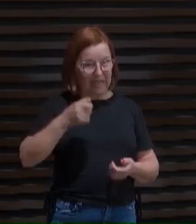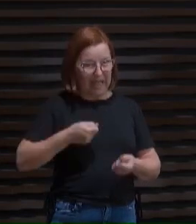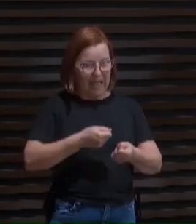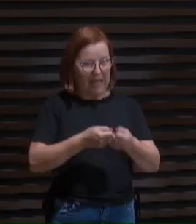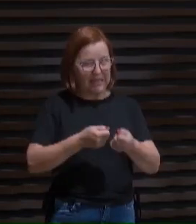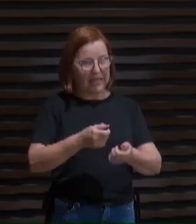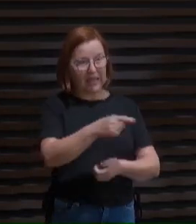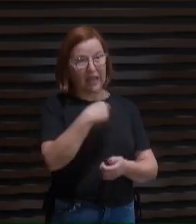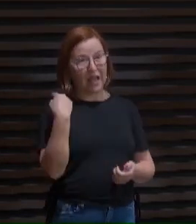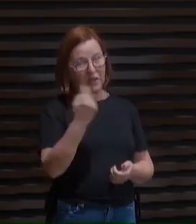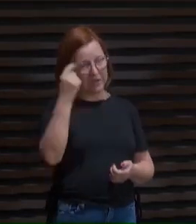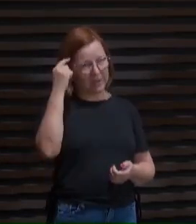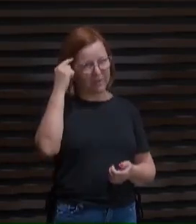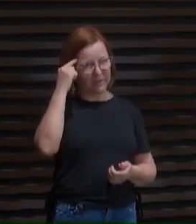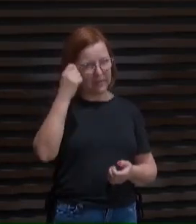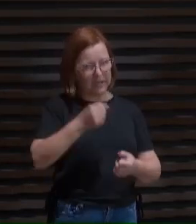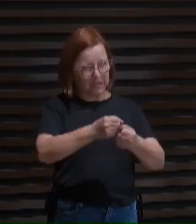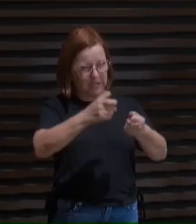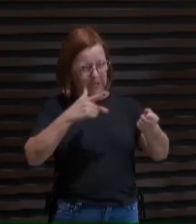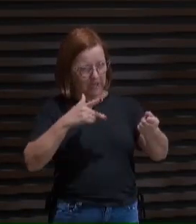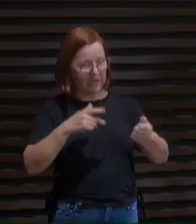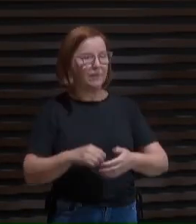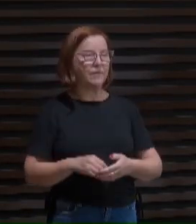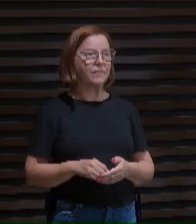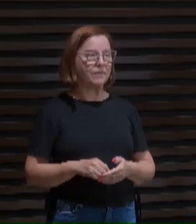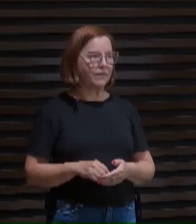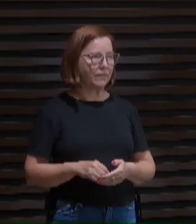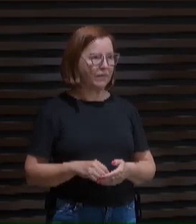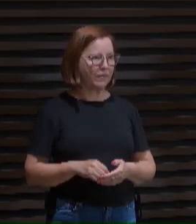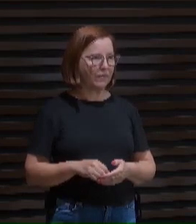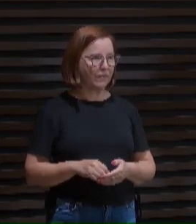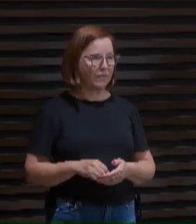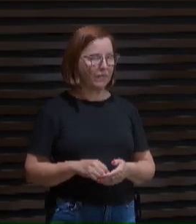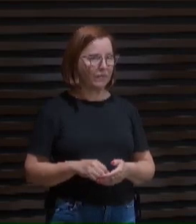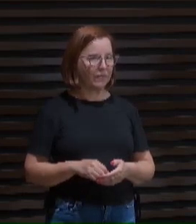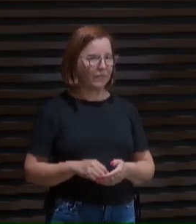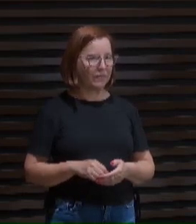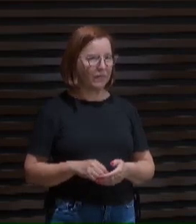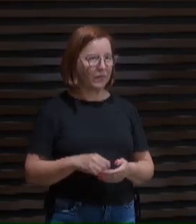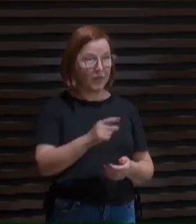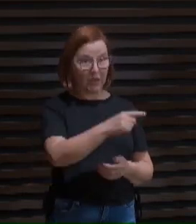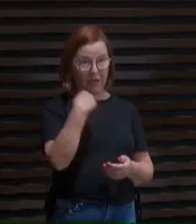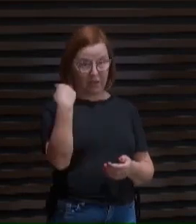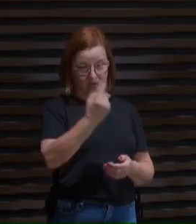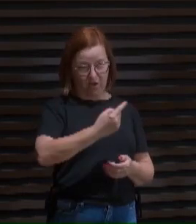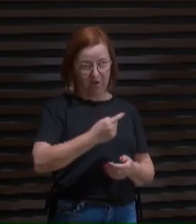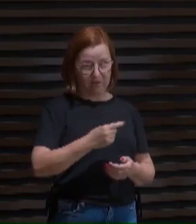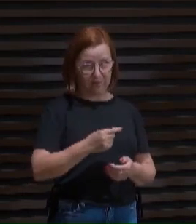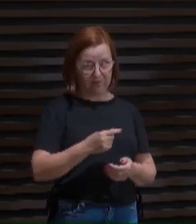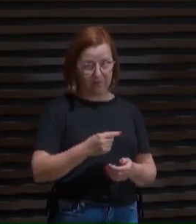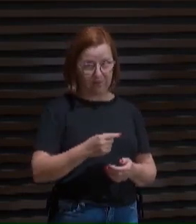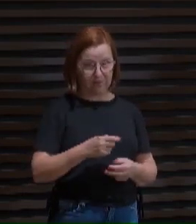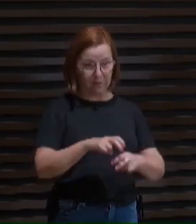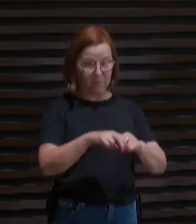Ele vem com os dardos inflamados, e a gente, por negligência, por falta de